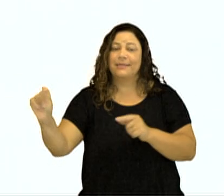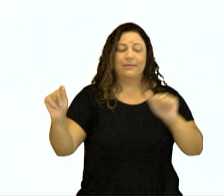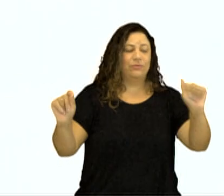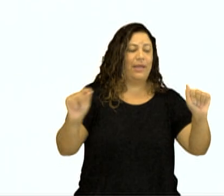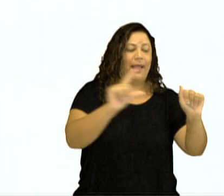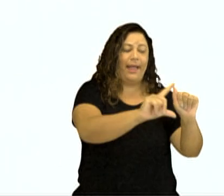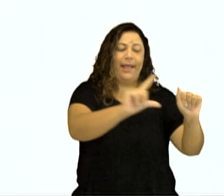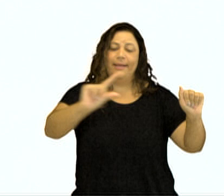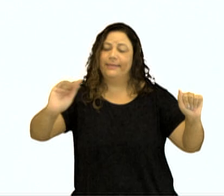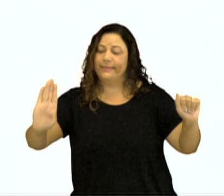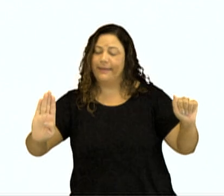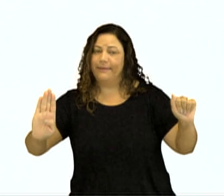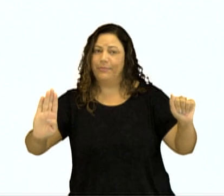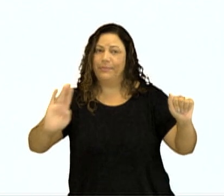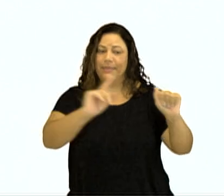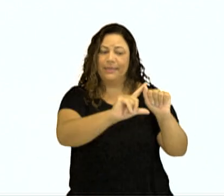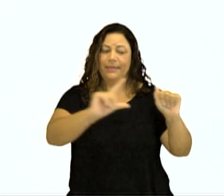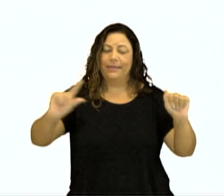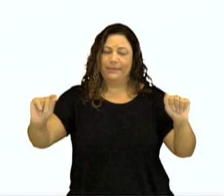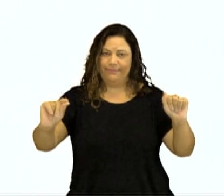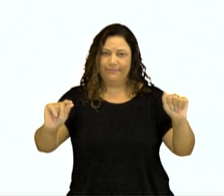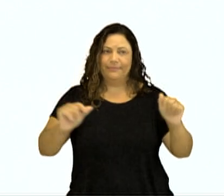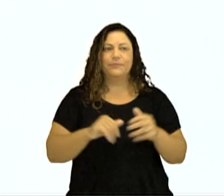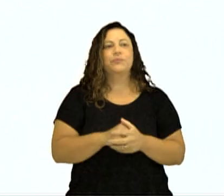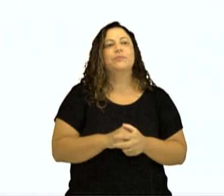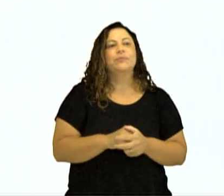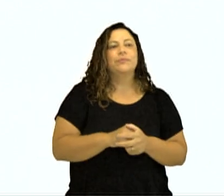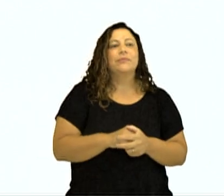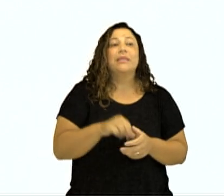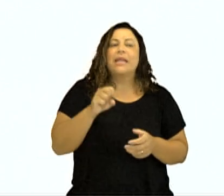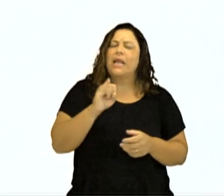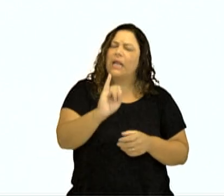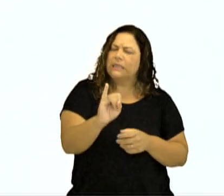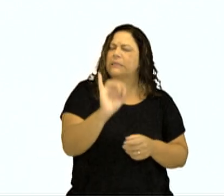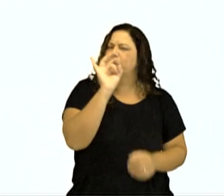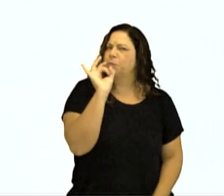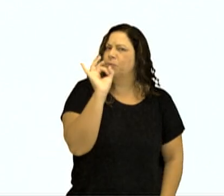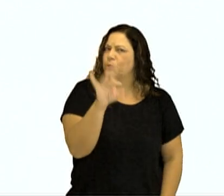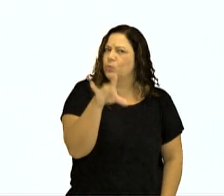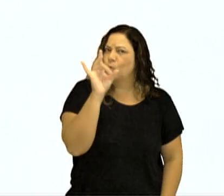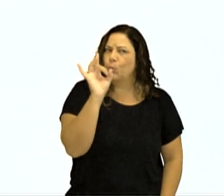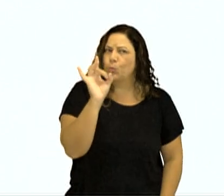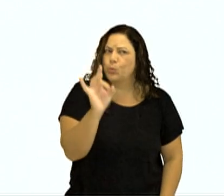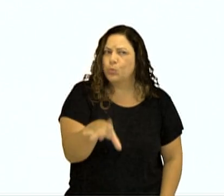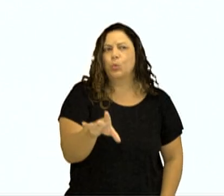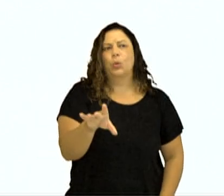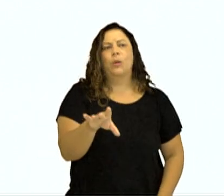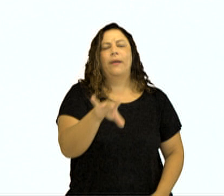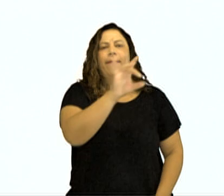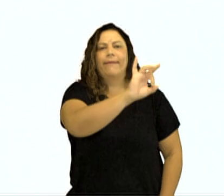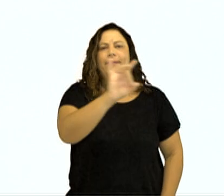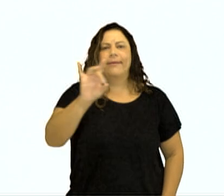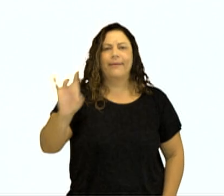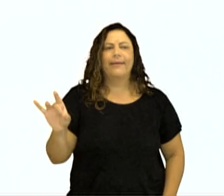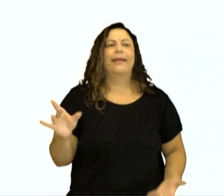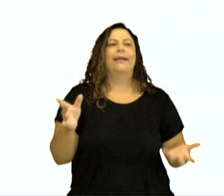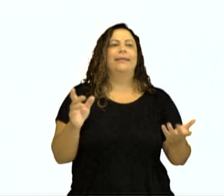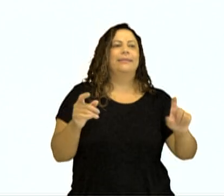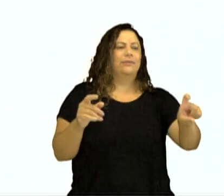Tem uma orientação aqui mostrando para você. Se e somente se, cada elemento